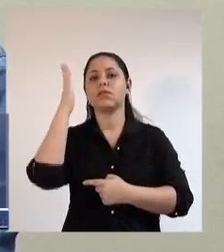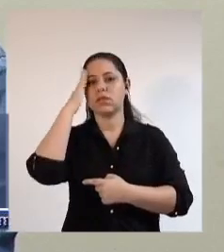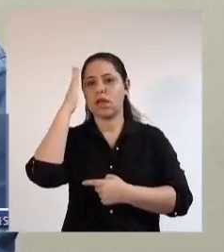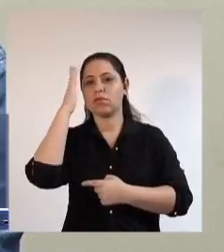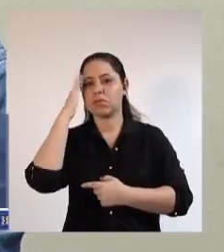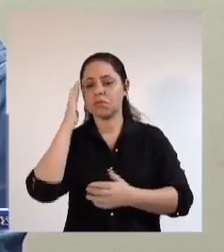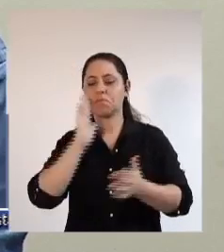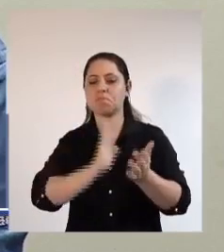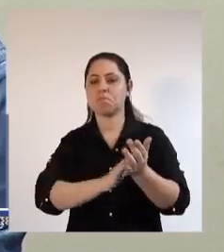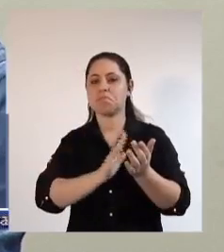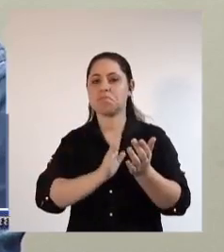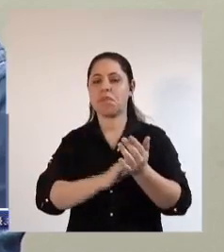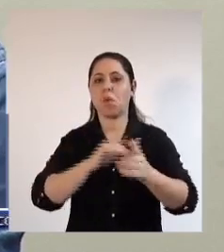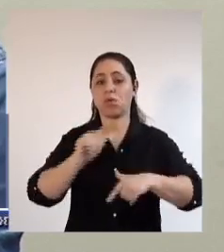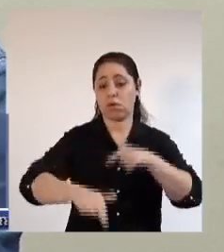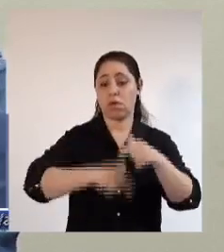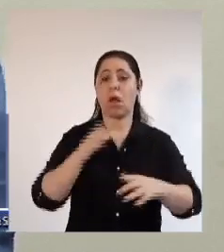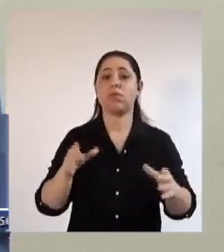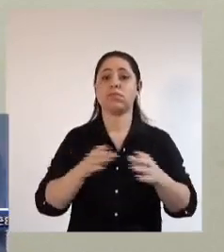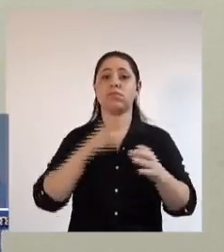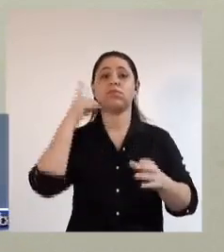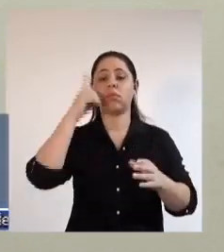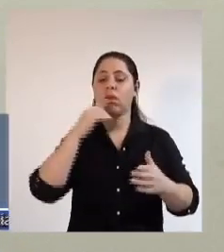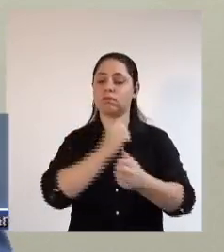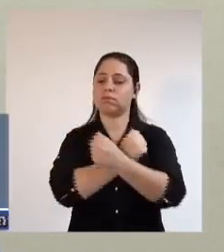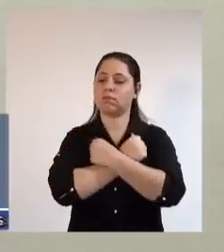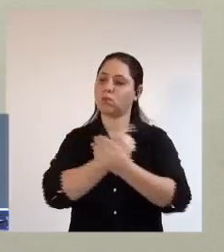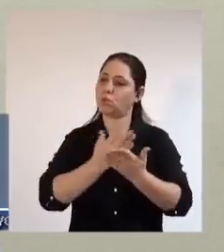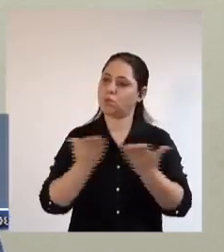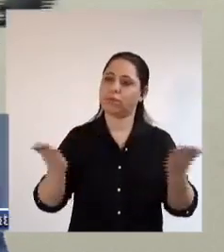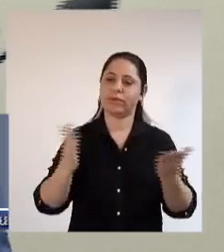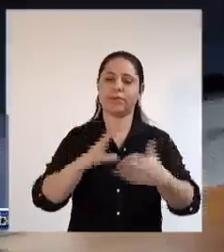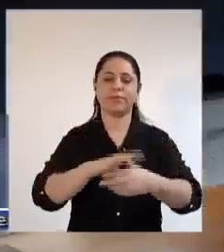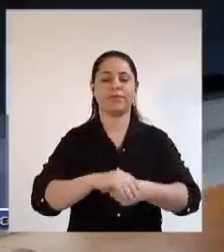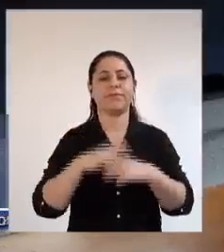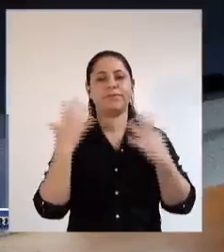trabalho feito por essa comissão um abraço a todos